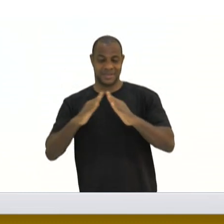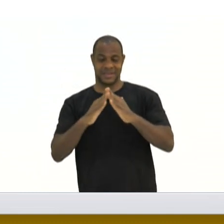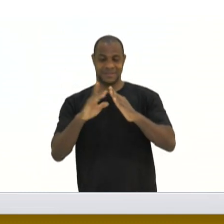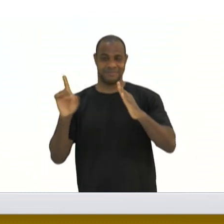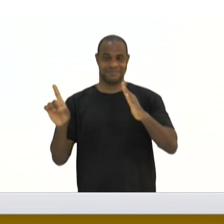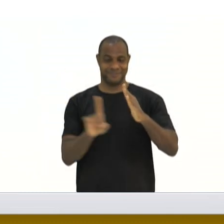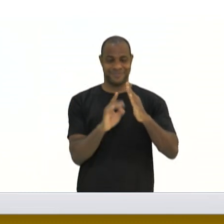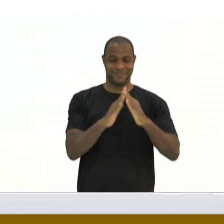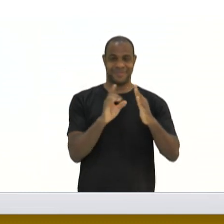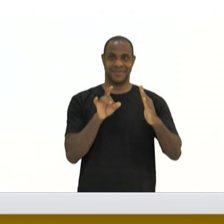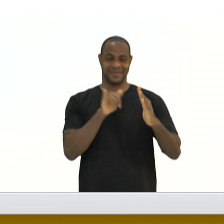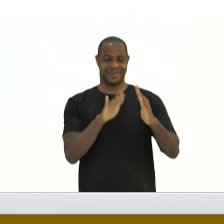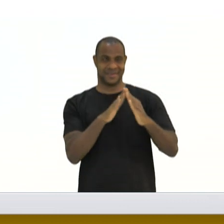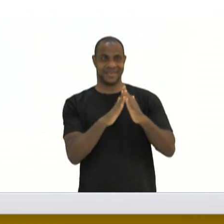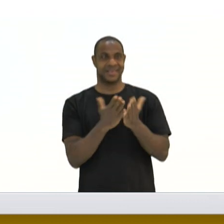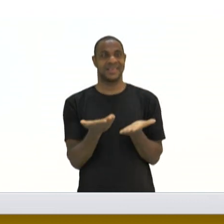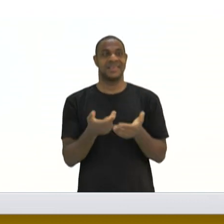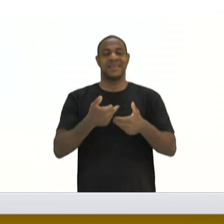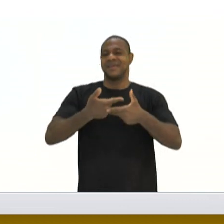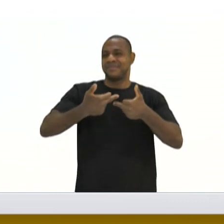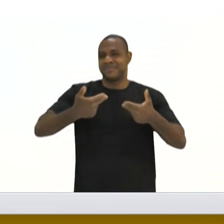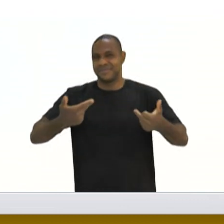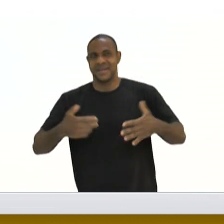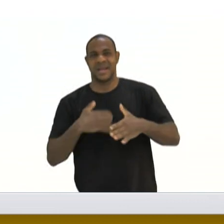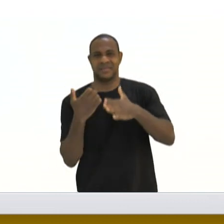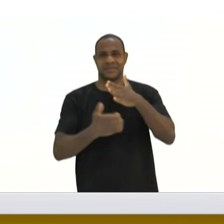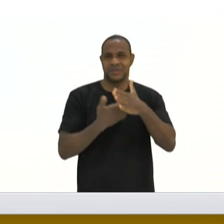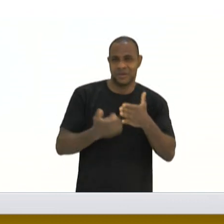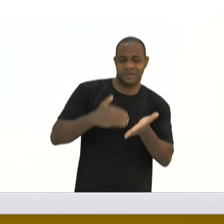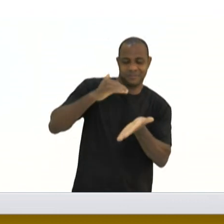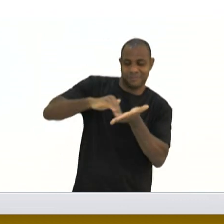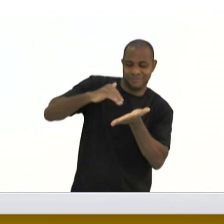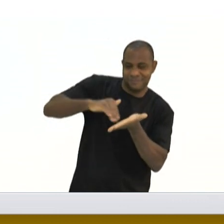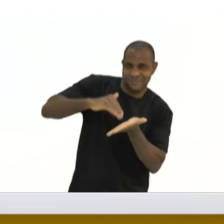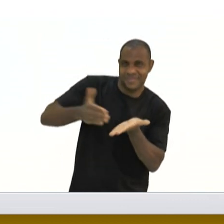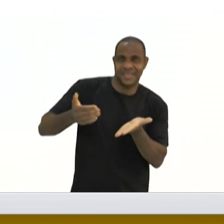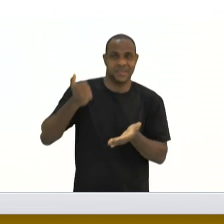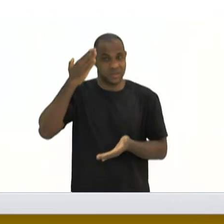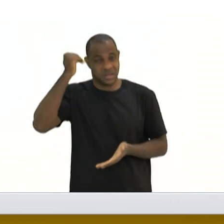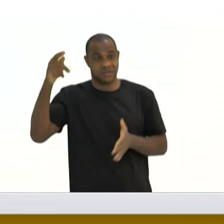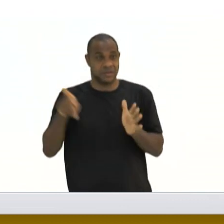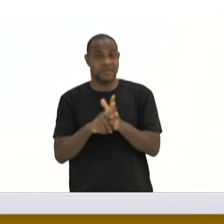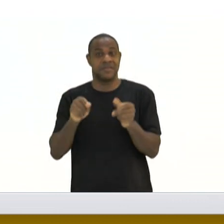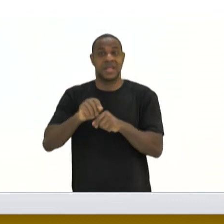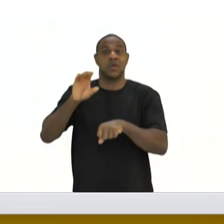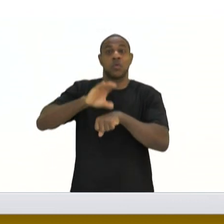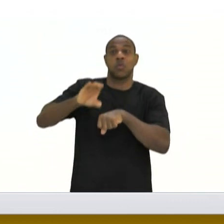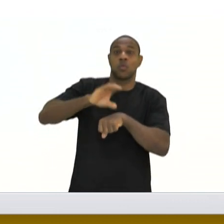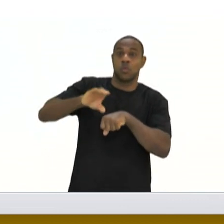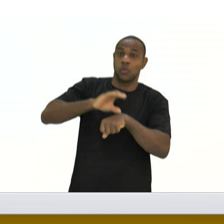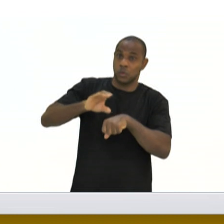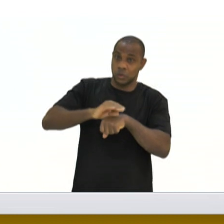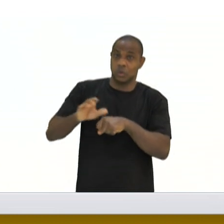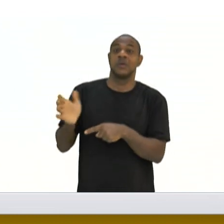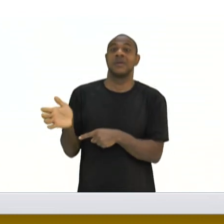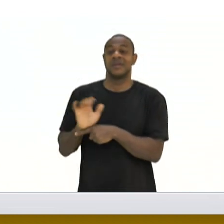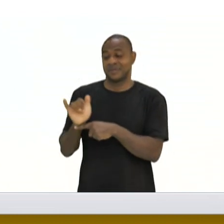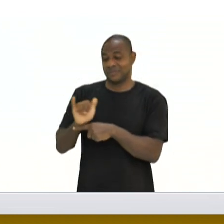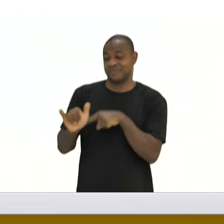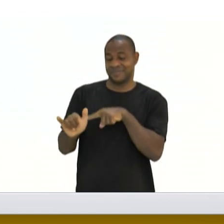ligados a gravadores distribuidoras escritórios de artista editoras fizeram um curso online promovido pelo